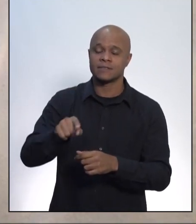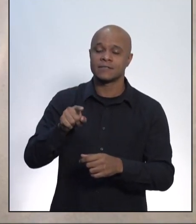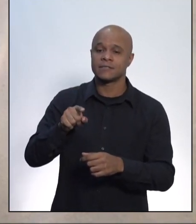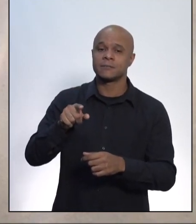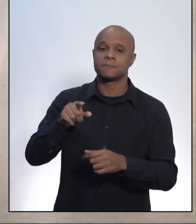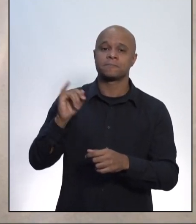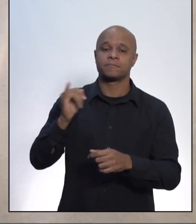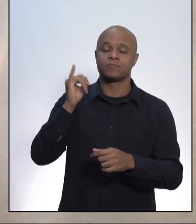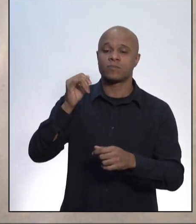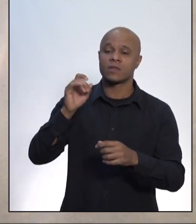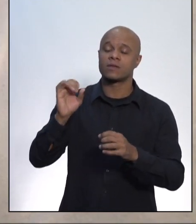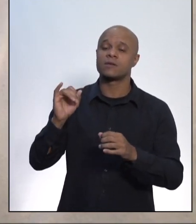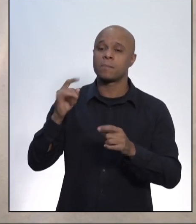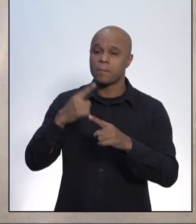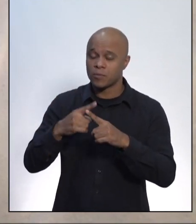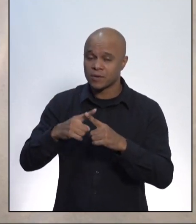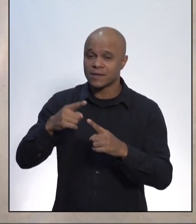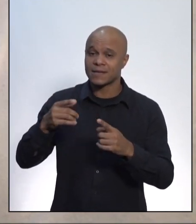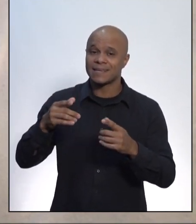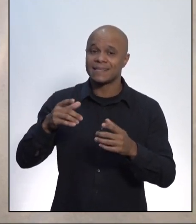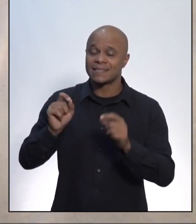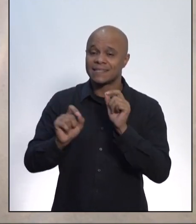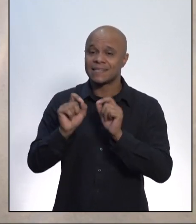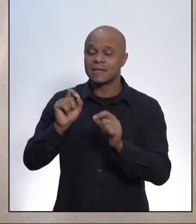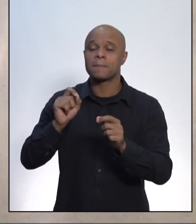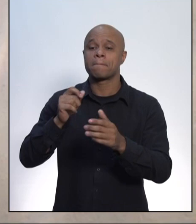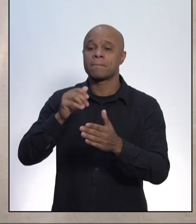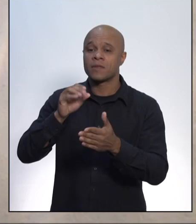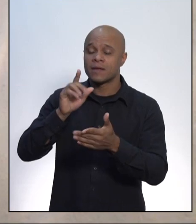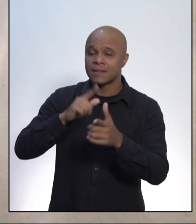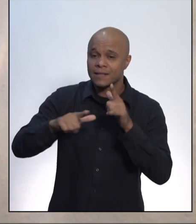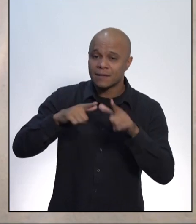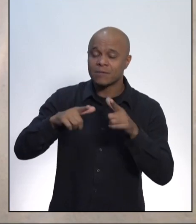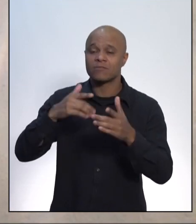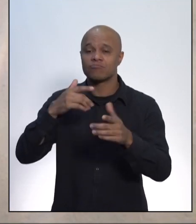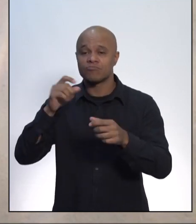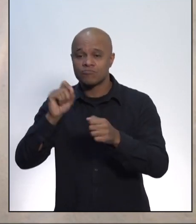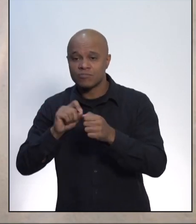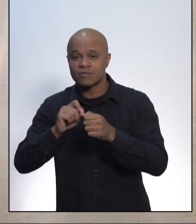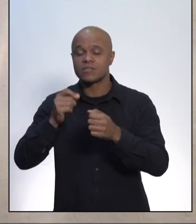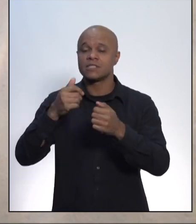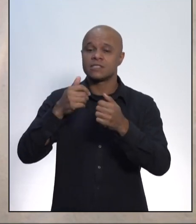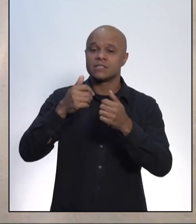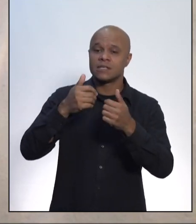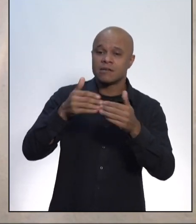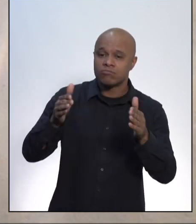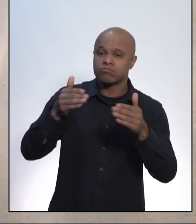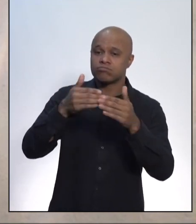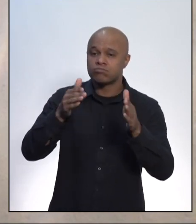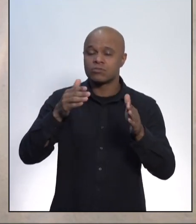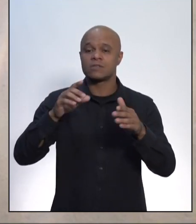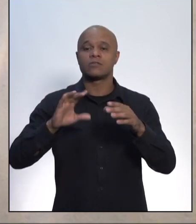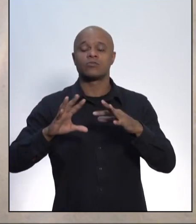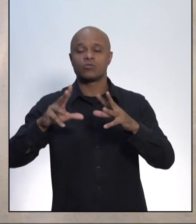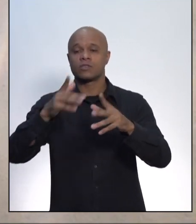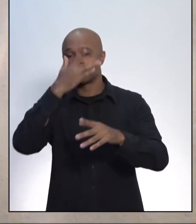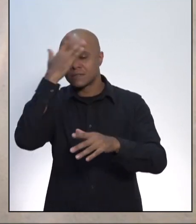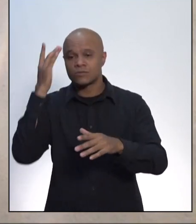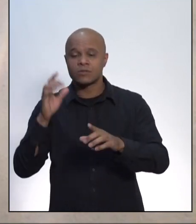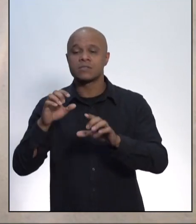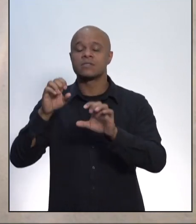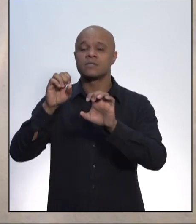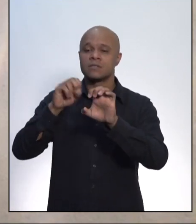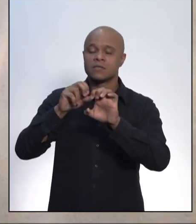importância, porque hoje quem gera emprego e quem movimenta a economia são os empreendedores, sejam